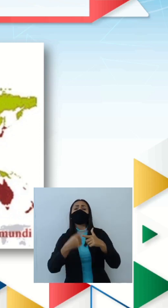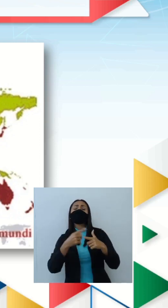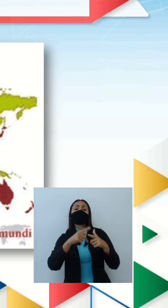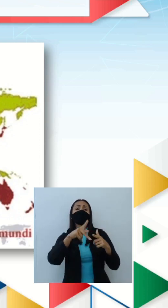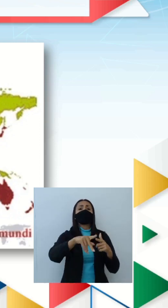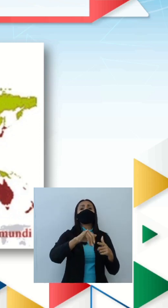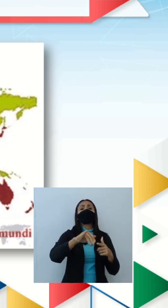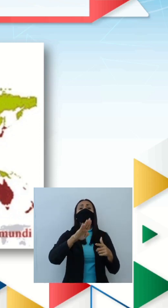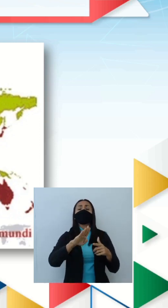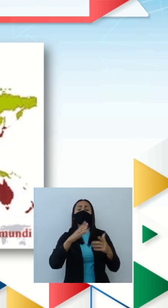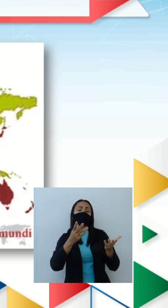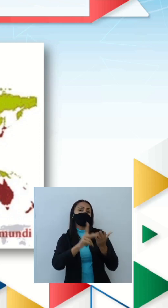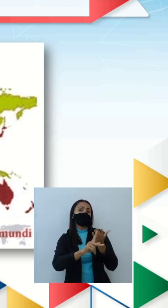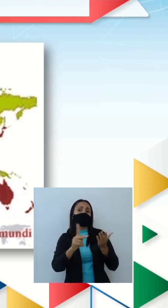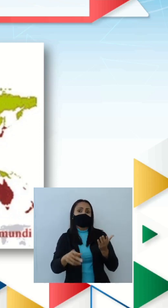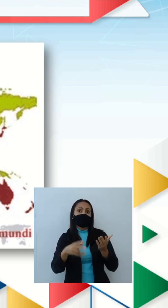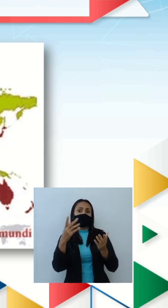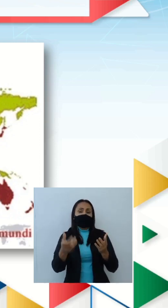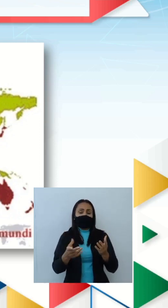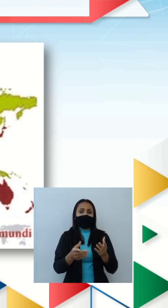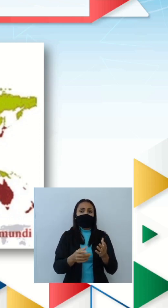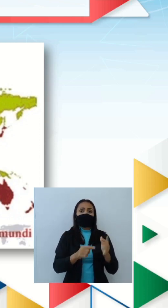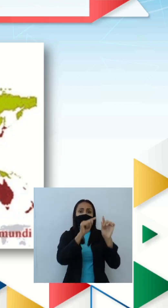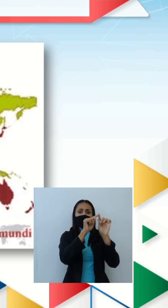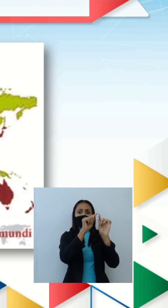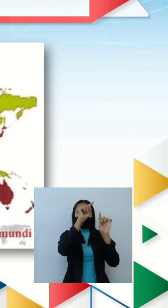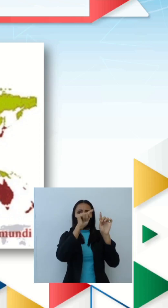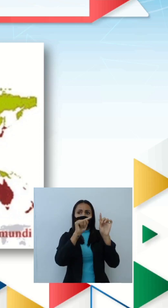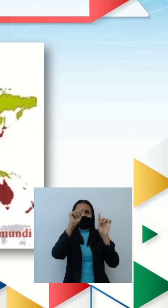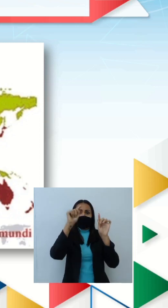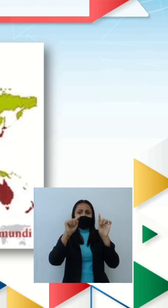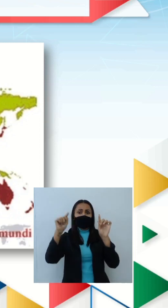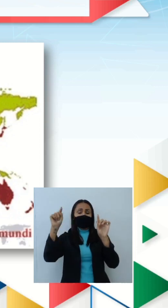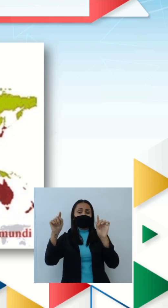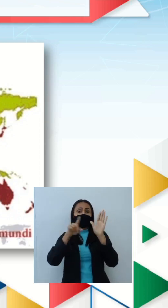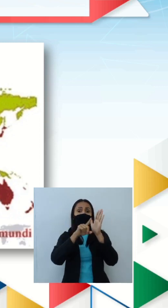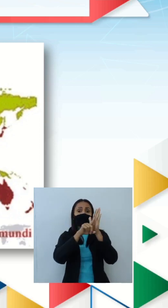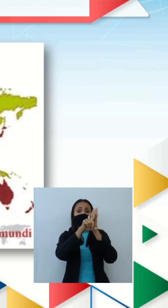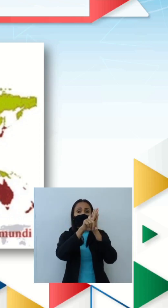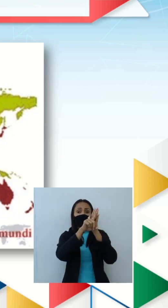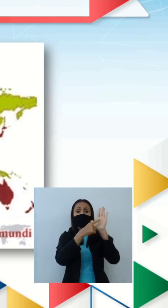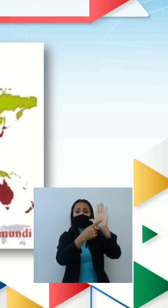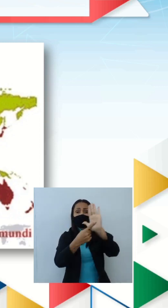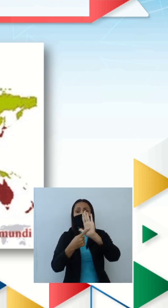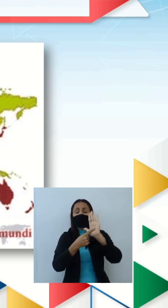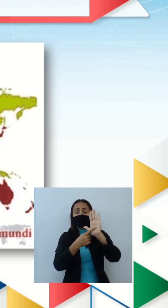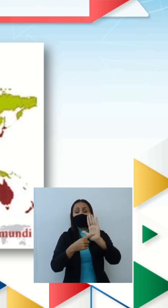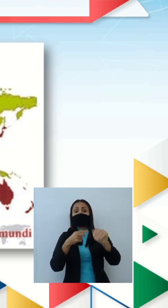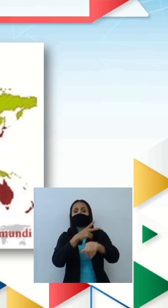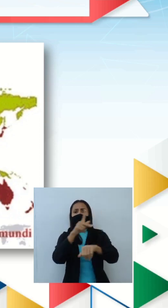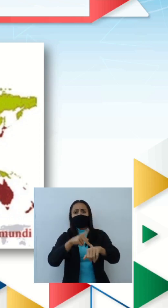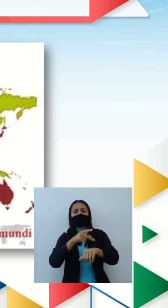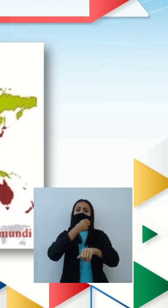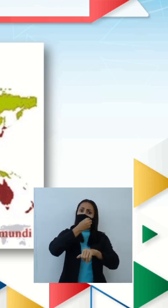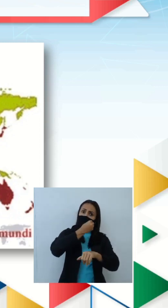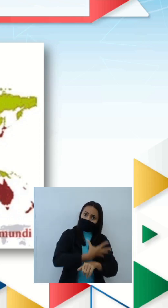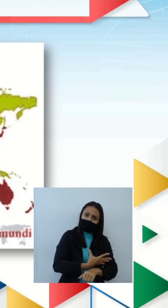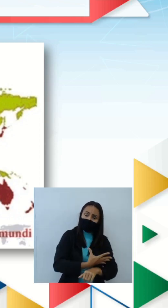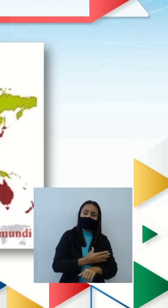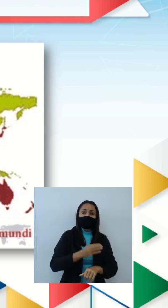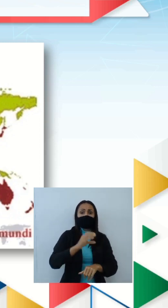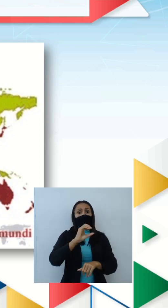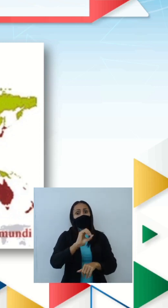o BIP é um dos indicadores que mais vai mostrar se o país está indo bem ou se está